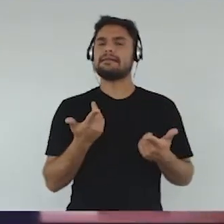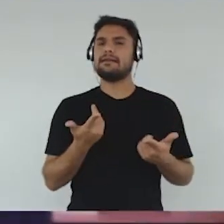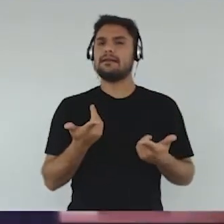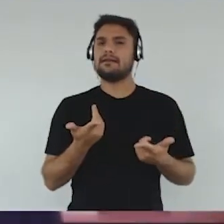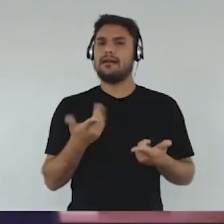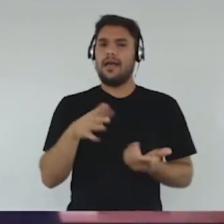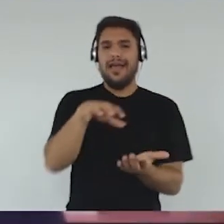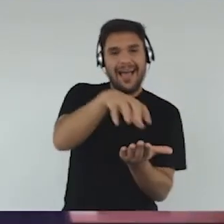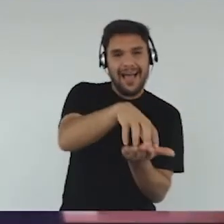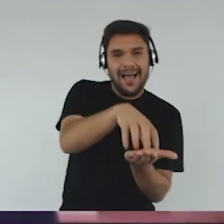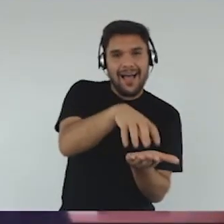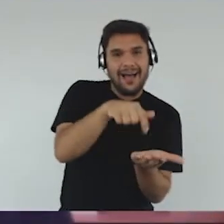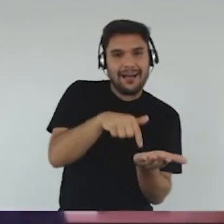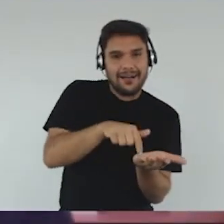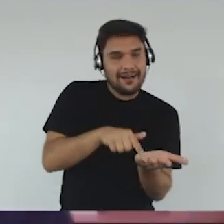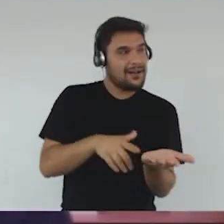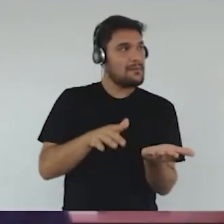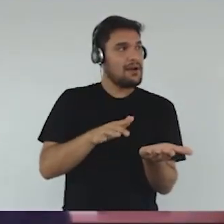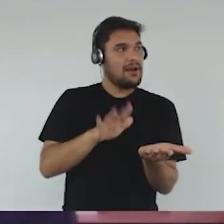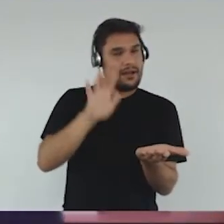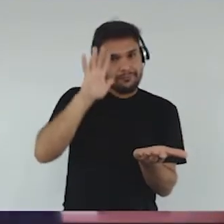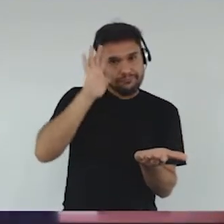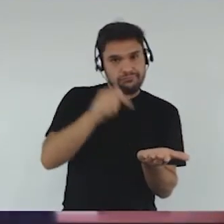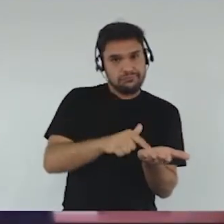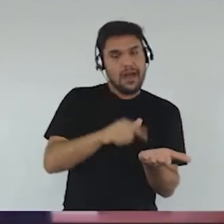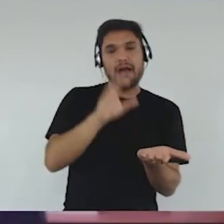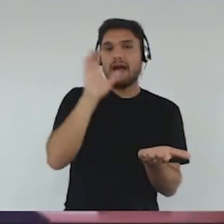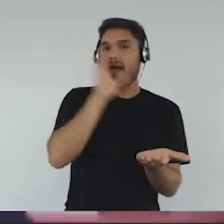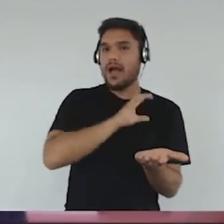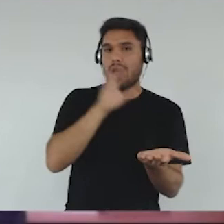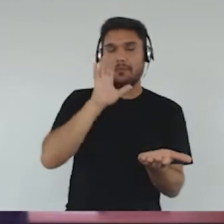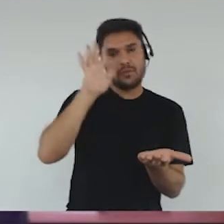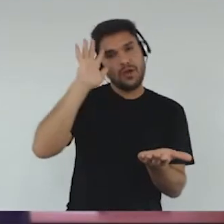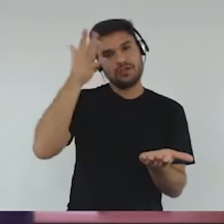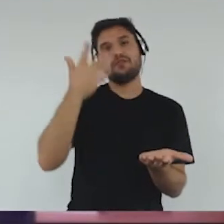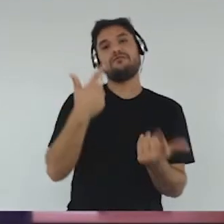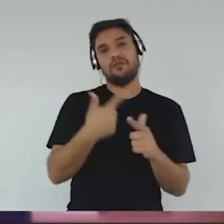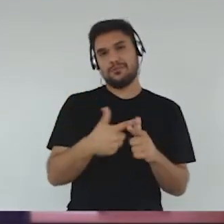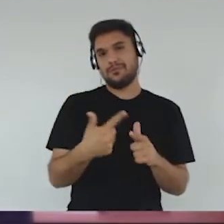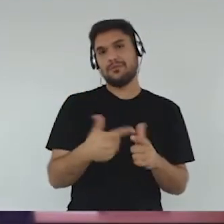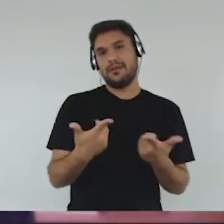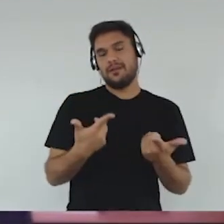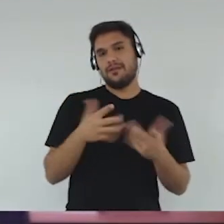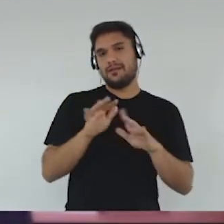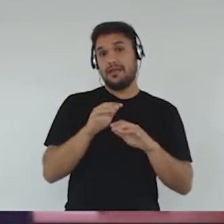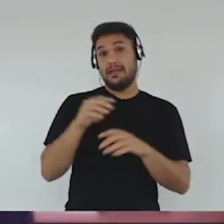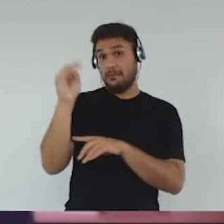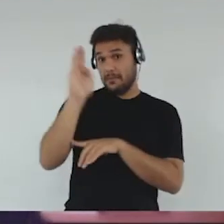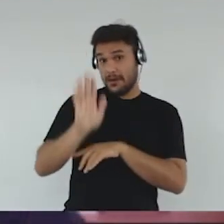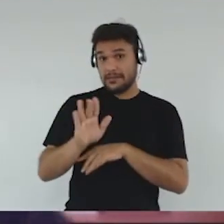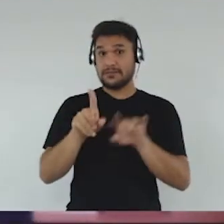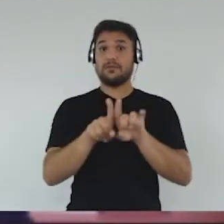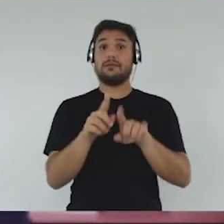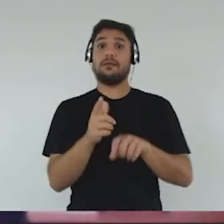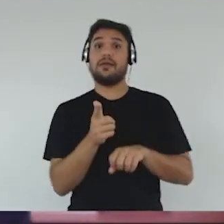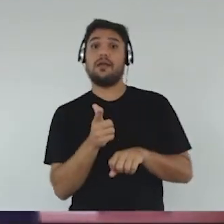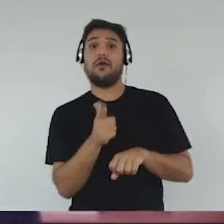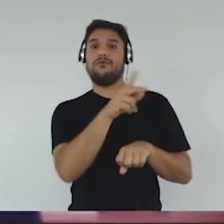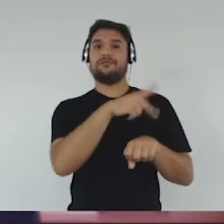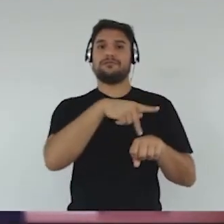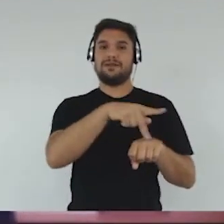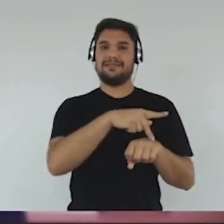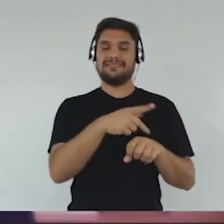as câmaras agiram muito bem e rapidamente, e eu reitero sempre, nacionais e internacionais,